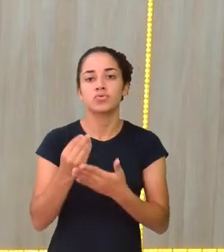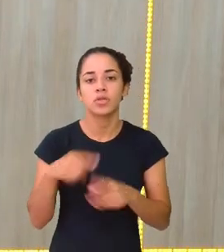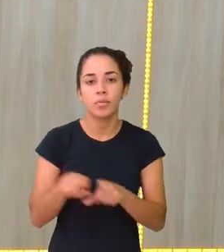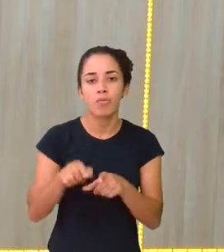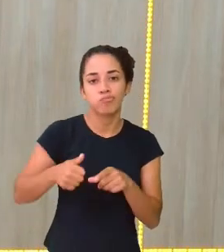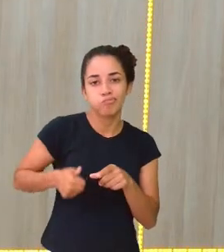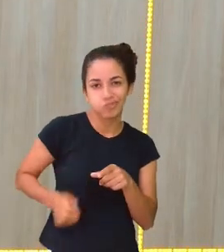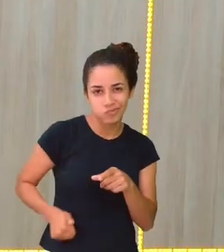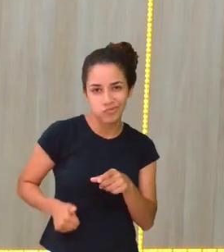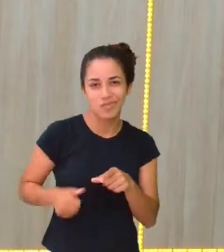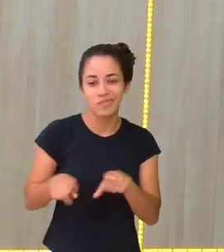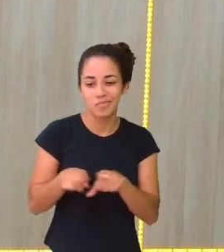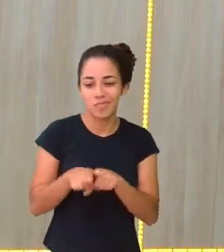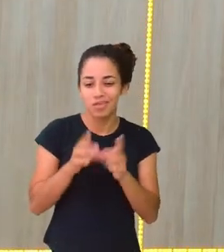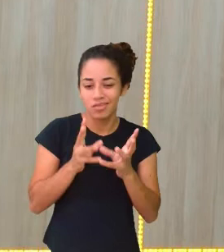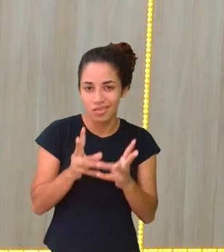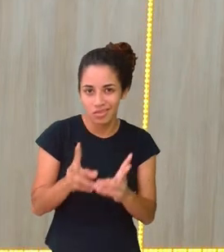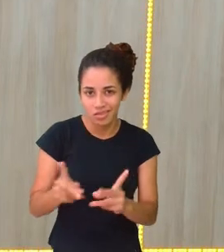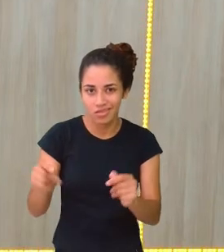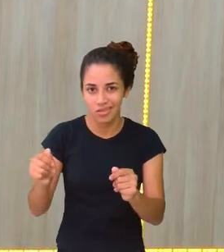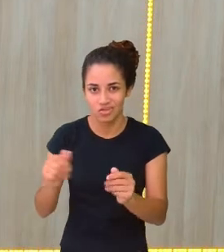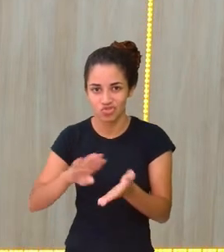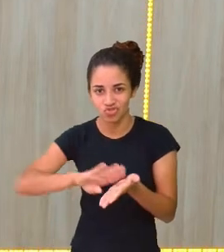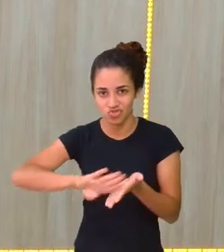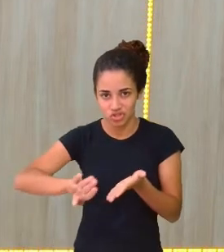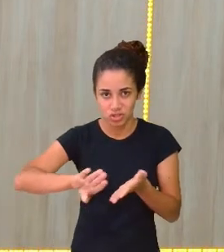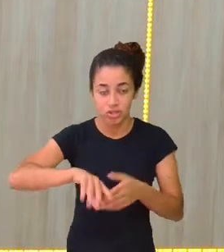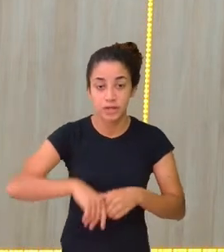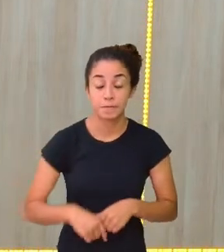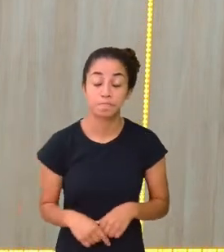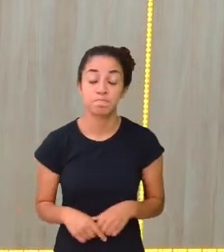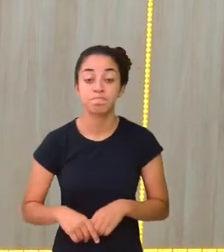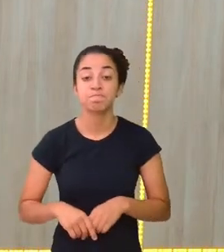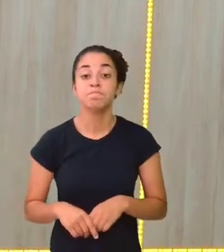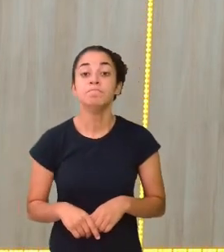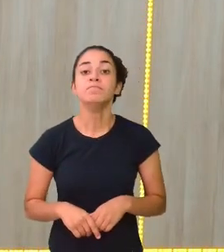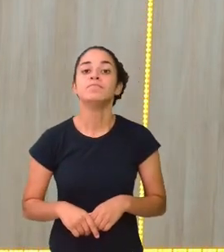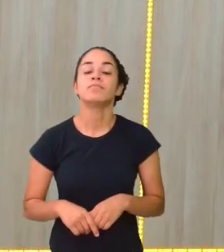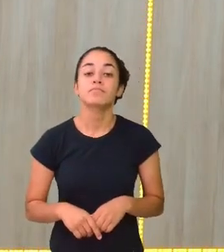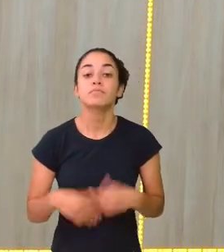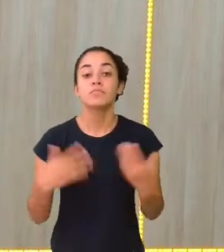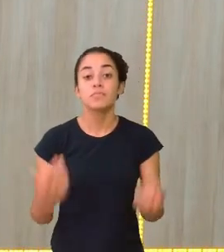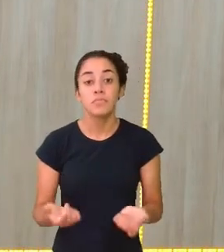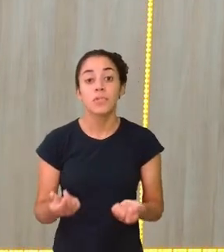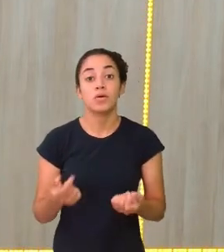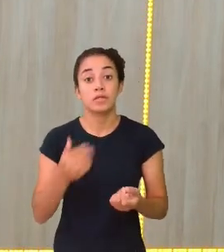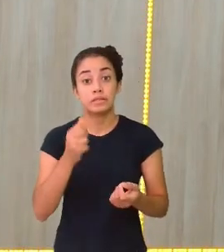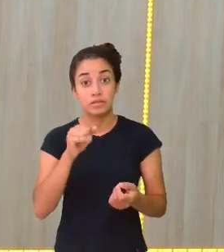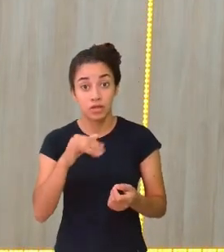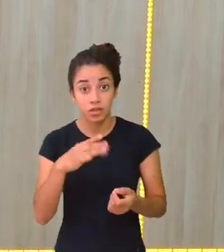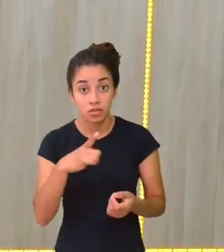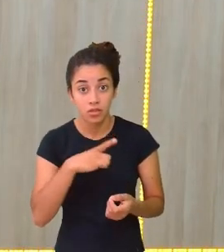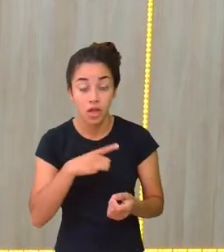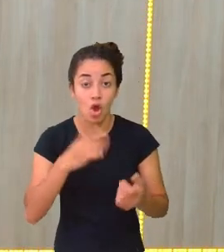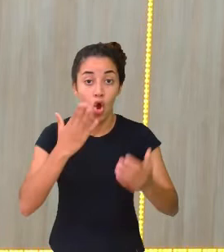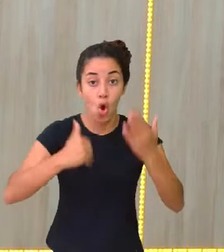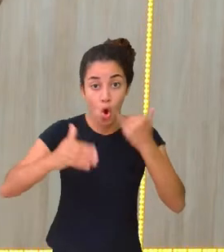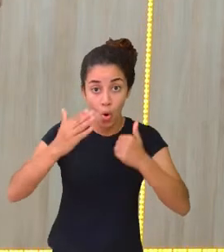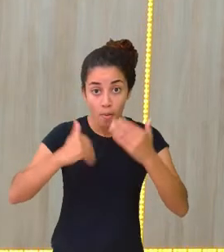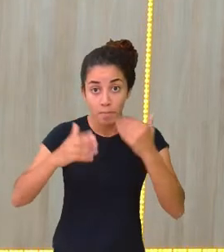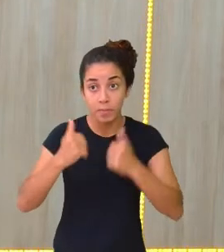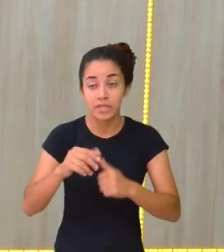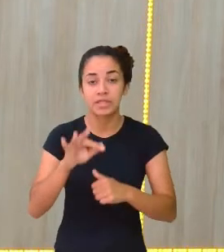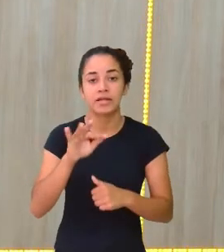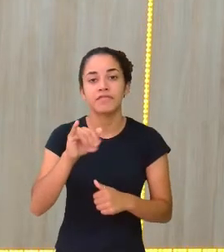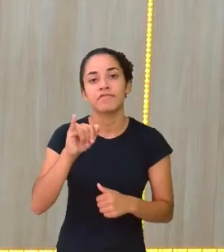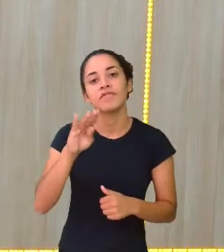Então, aqui, a alimentação rica em fibra vai ajudar no combate à prisão de ventre. Então, porque ela